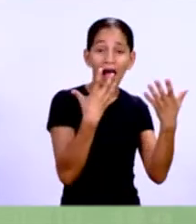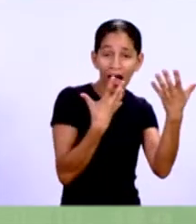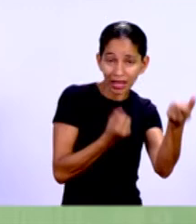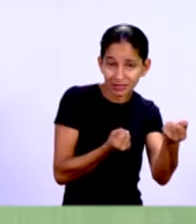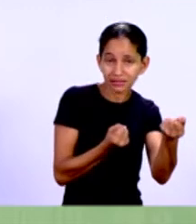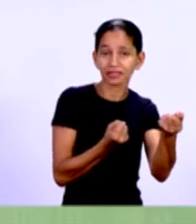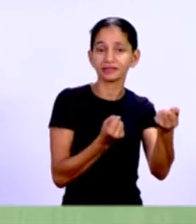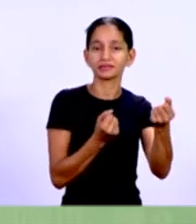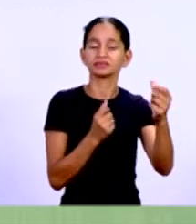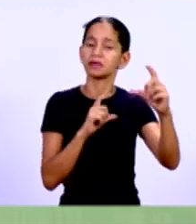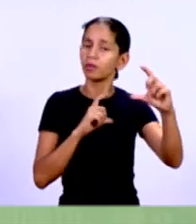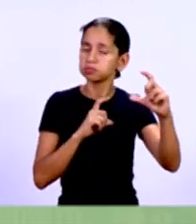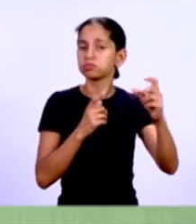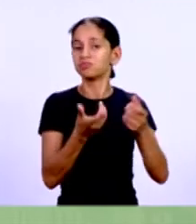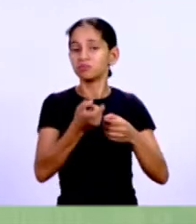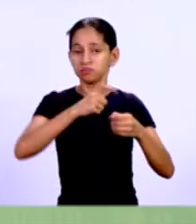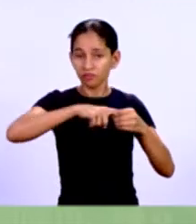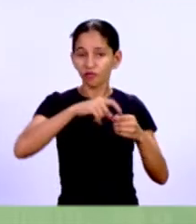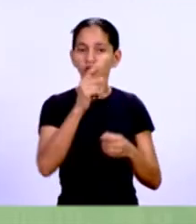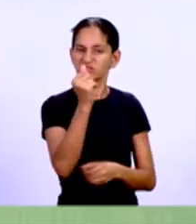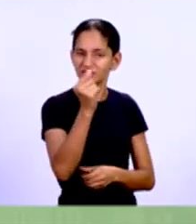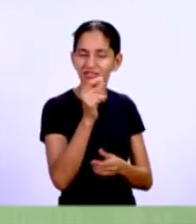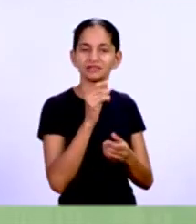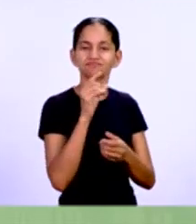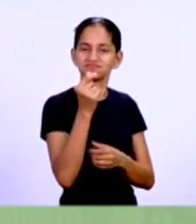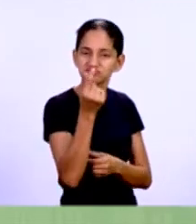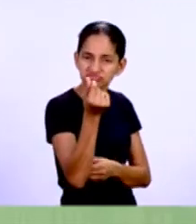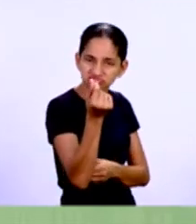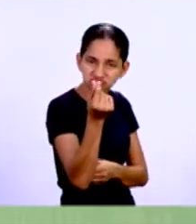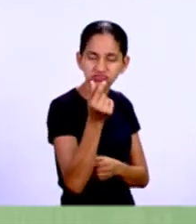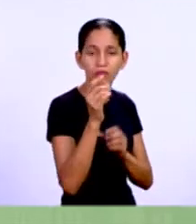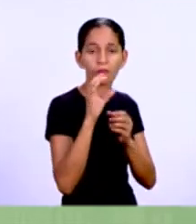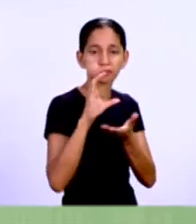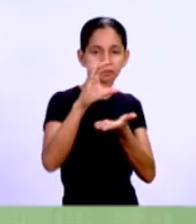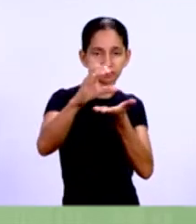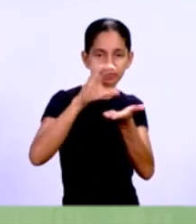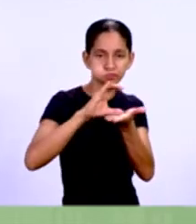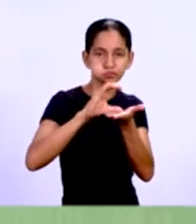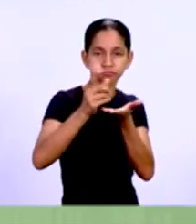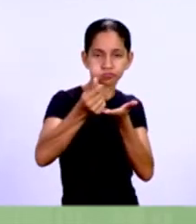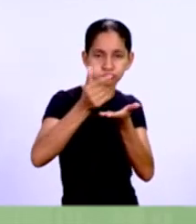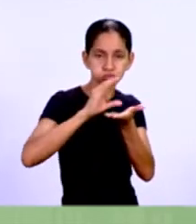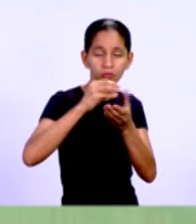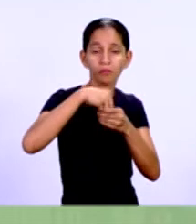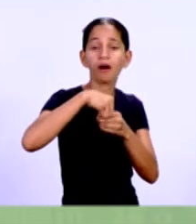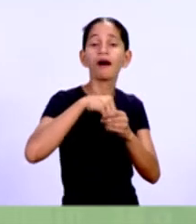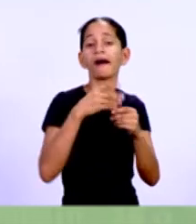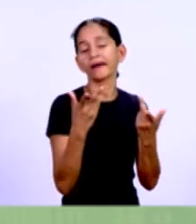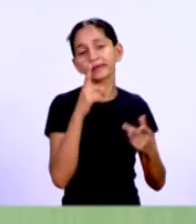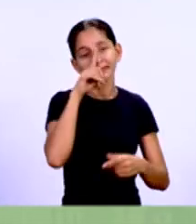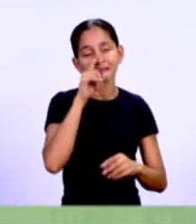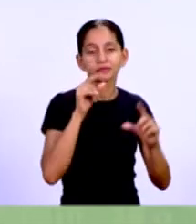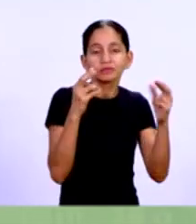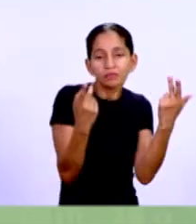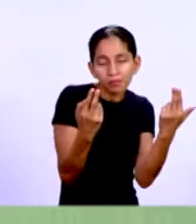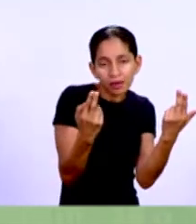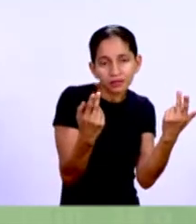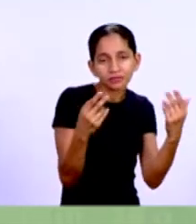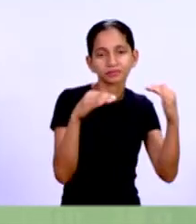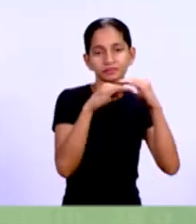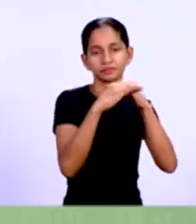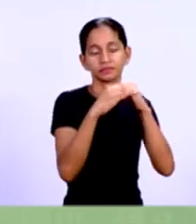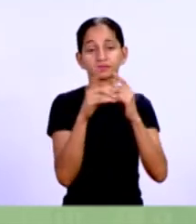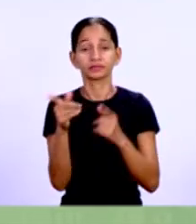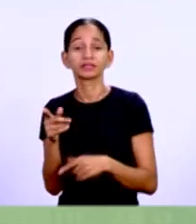maior se isso significar uma chance de um retorno também crescente. Falamos um pouco sobre mitigação